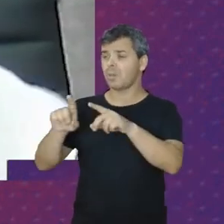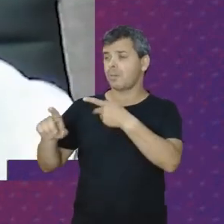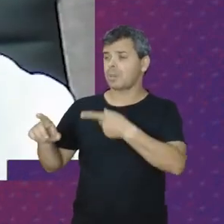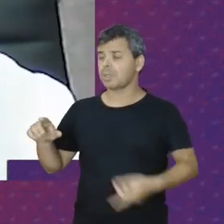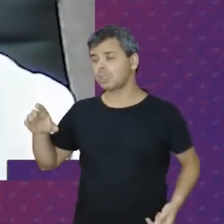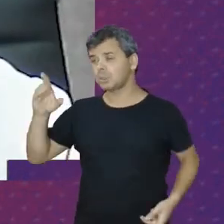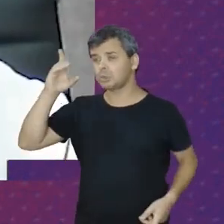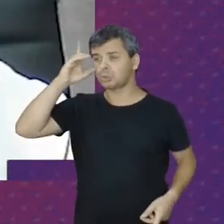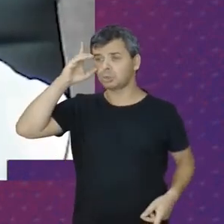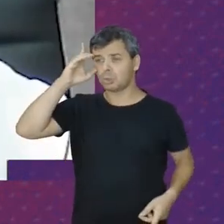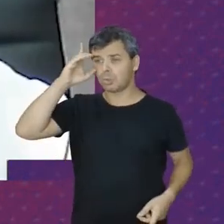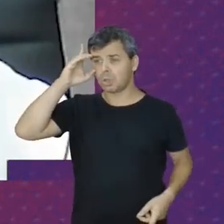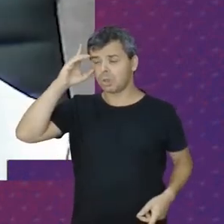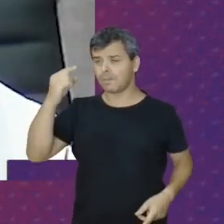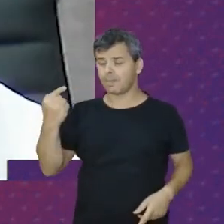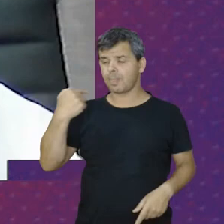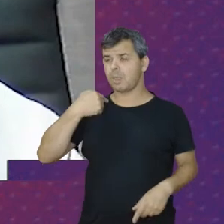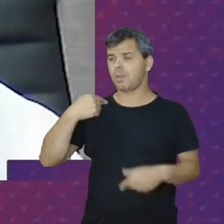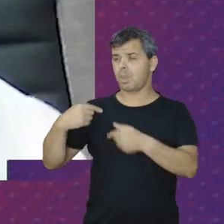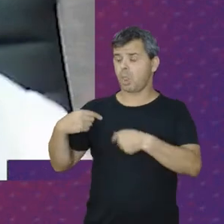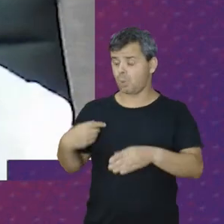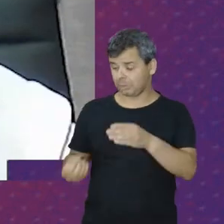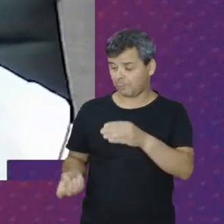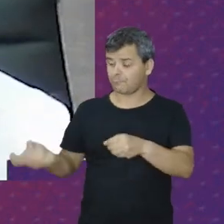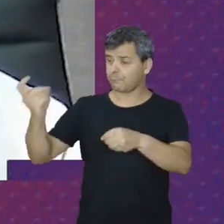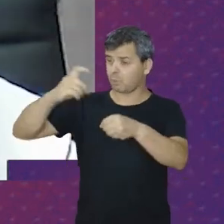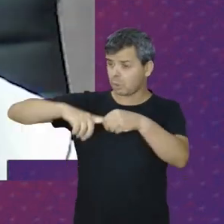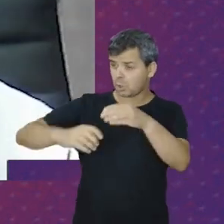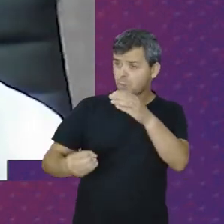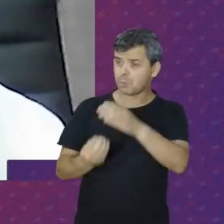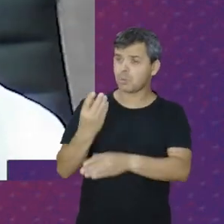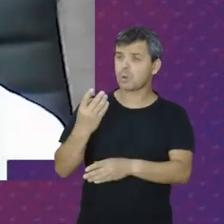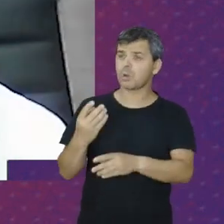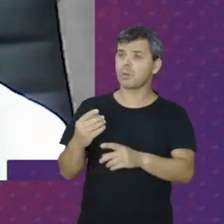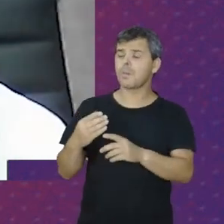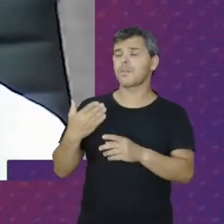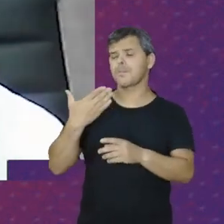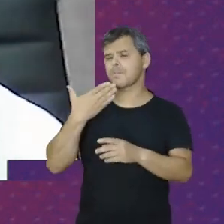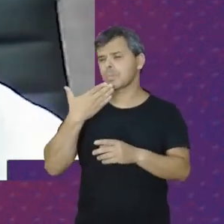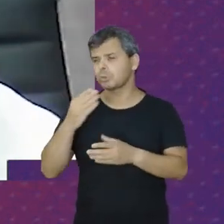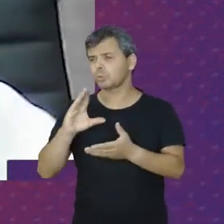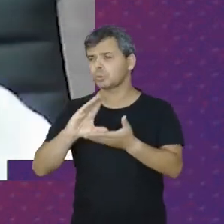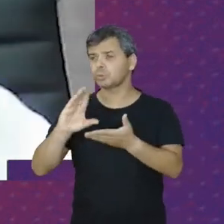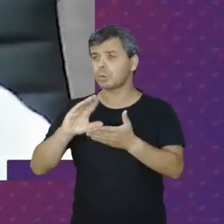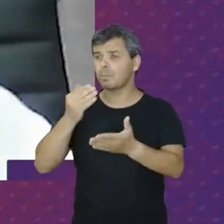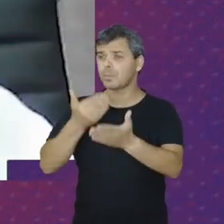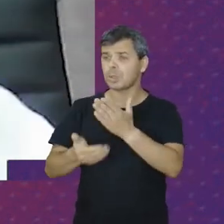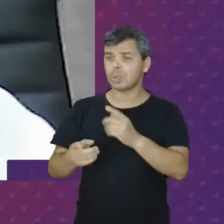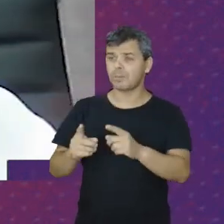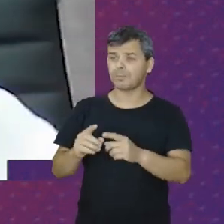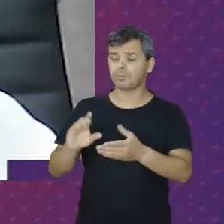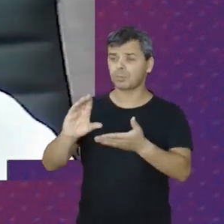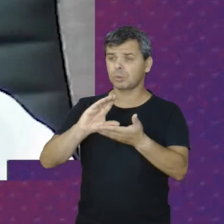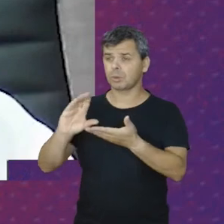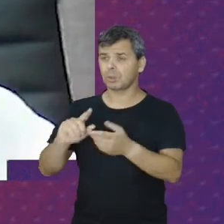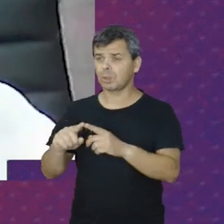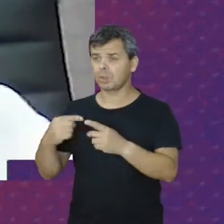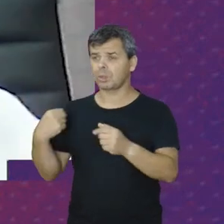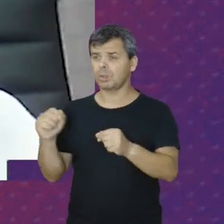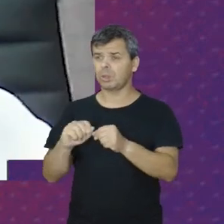eu retomei esses programas, fiz tudo para não perder os recursos que tinham sido captados e ainda